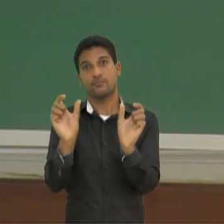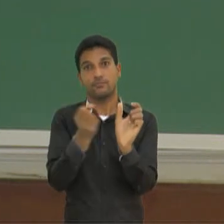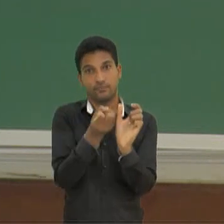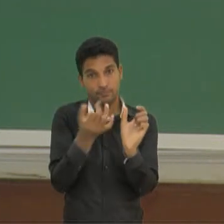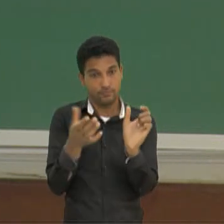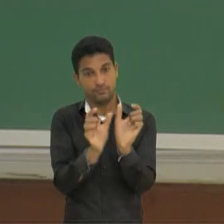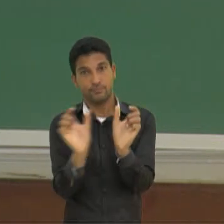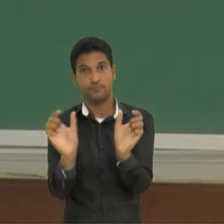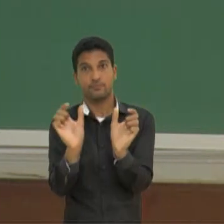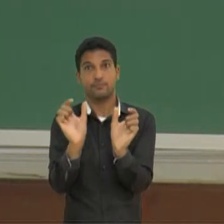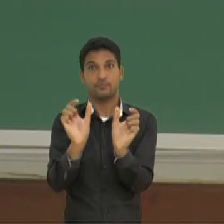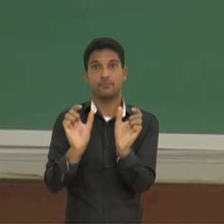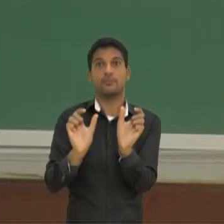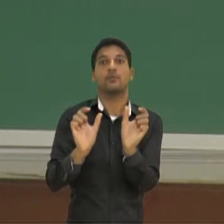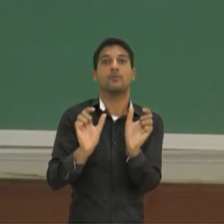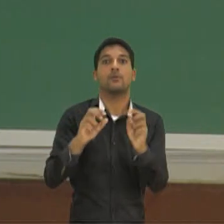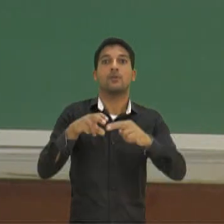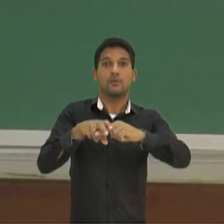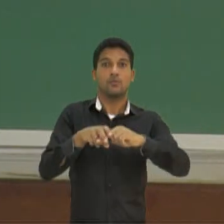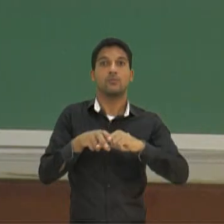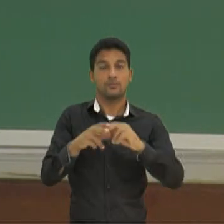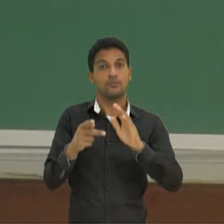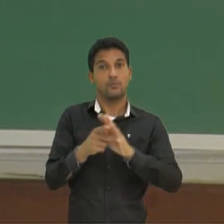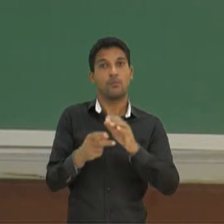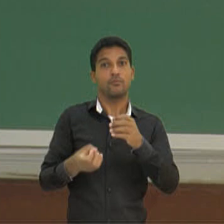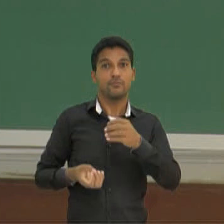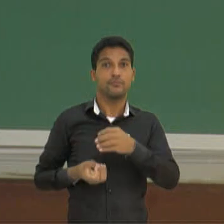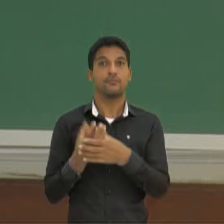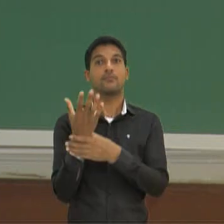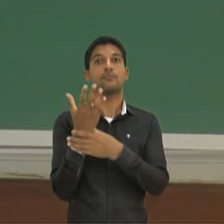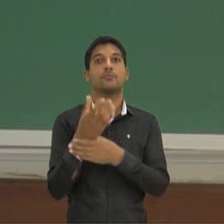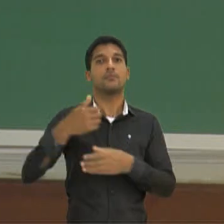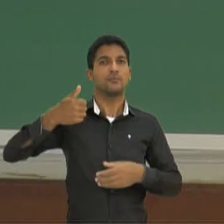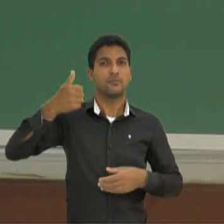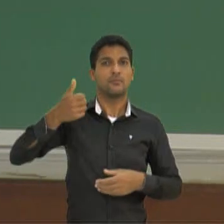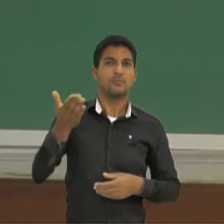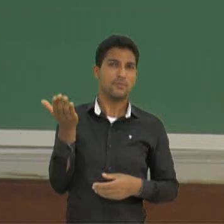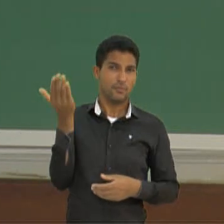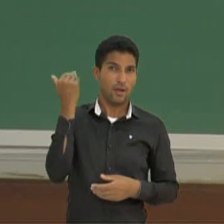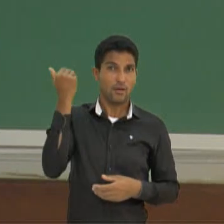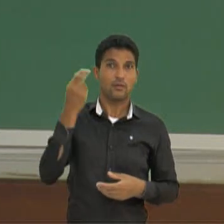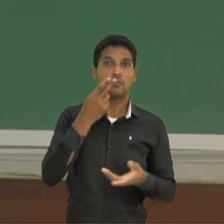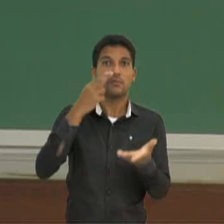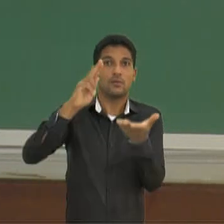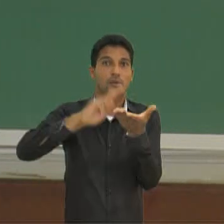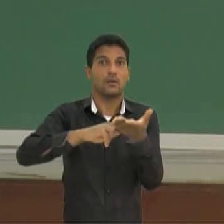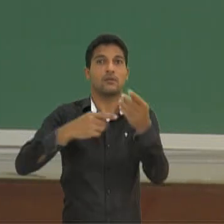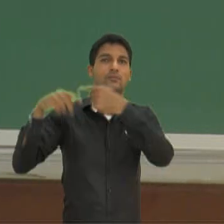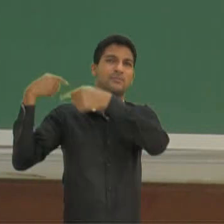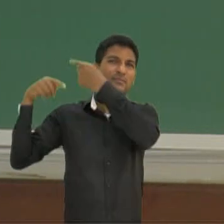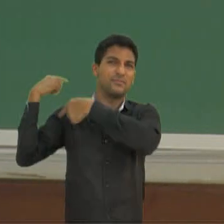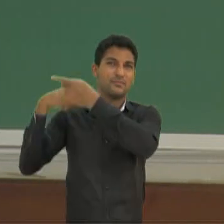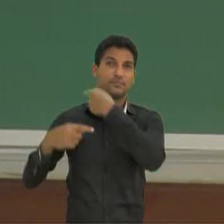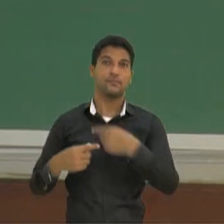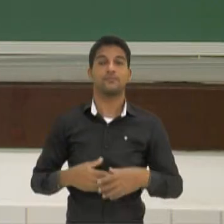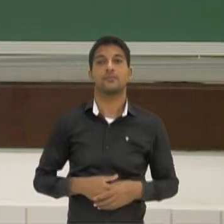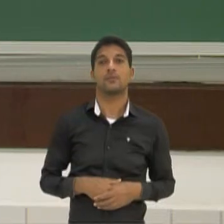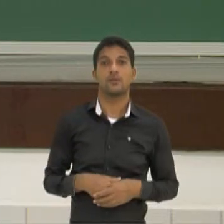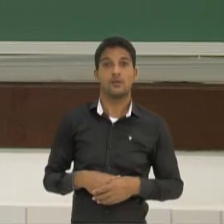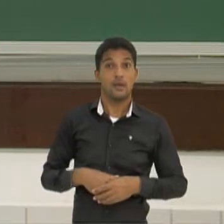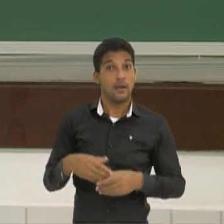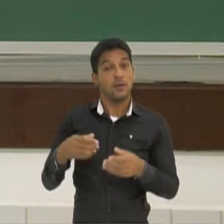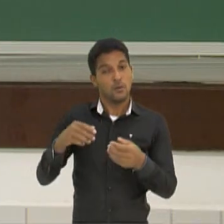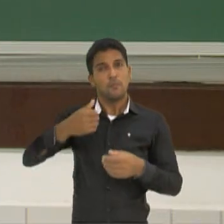portanto. Né? Então, essas algumas das curiosidades com relação às primeiras cartas que foram escritas. Né? Então, observe que no início era um